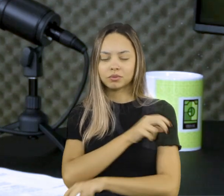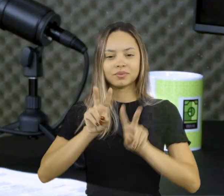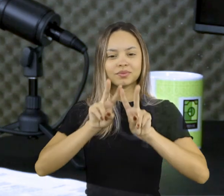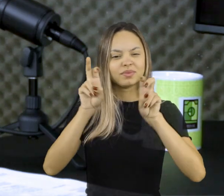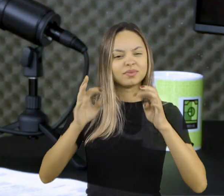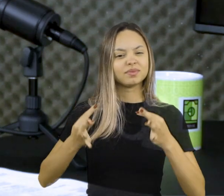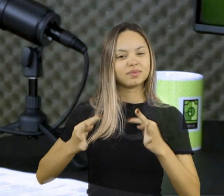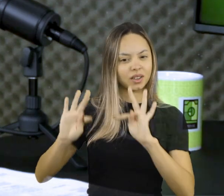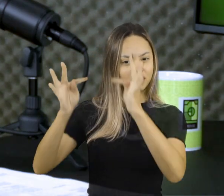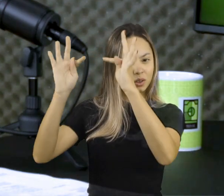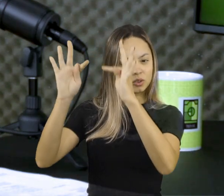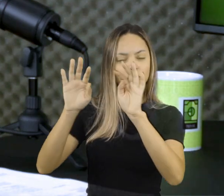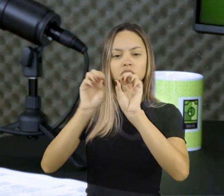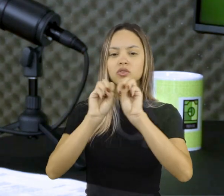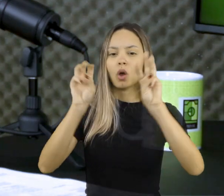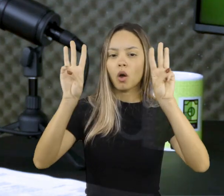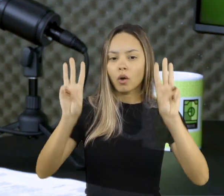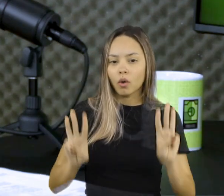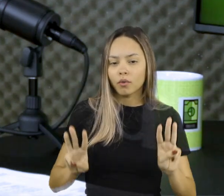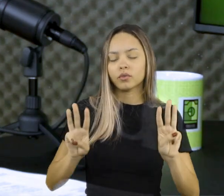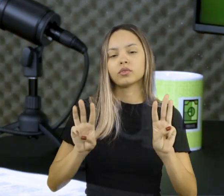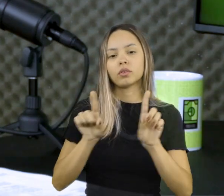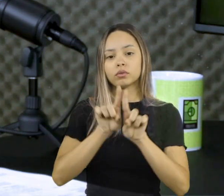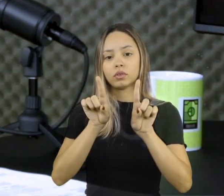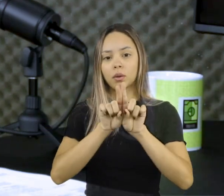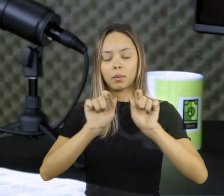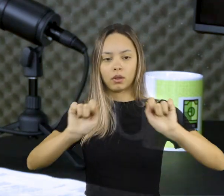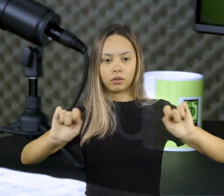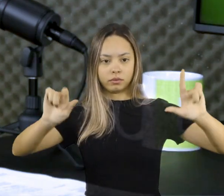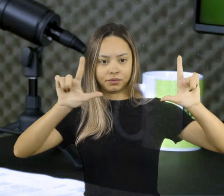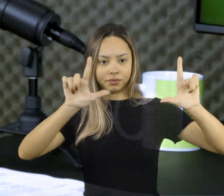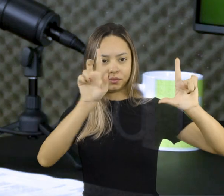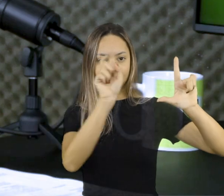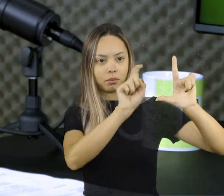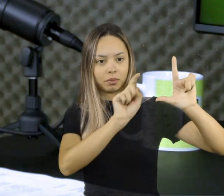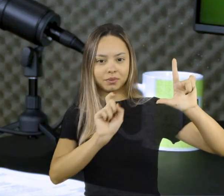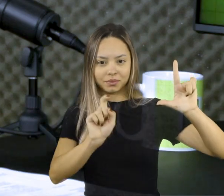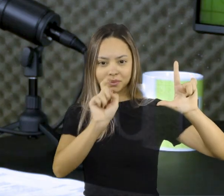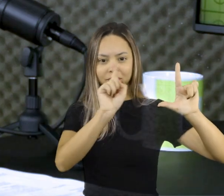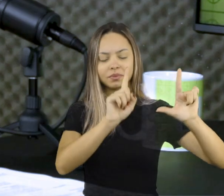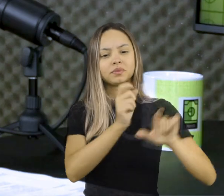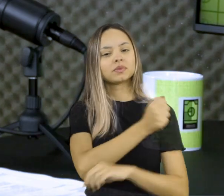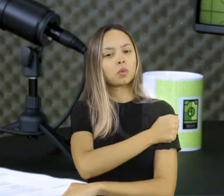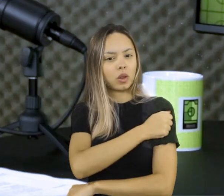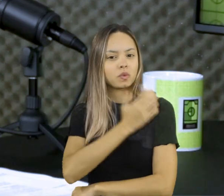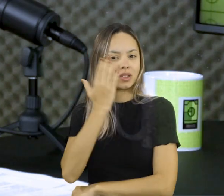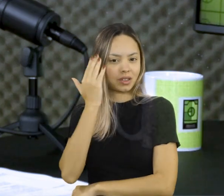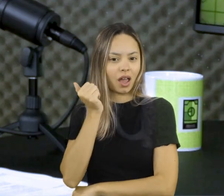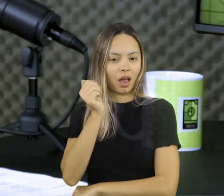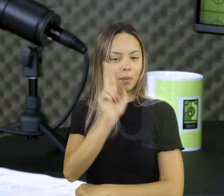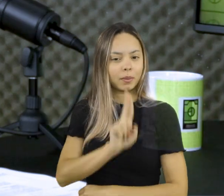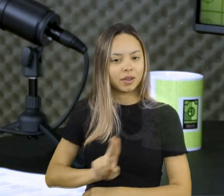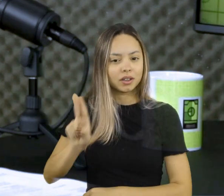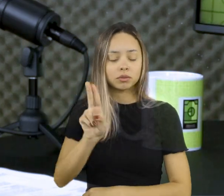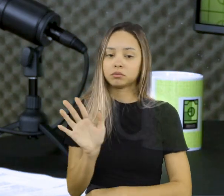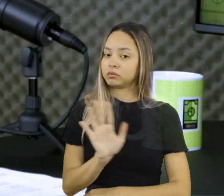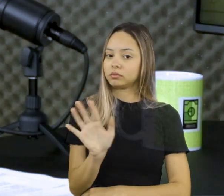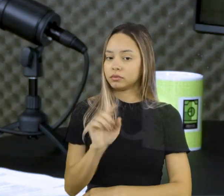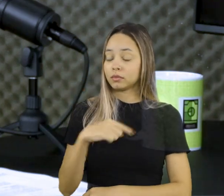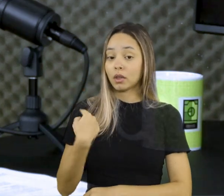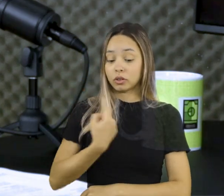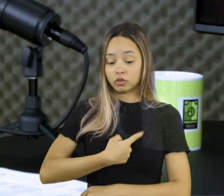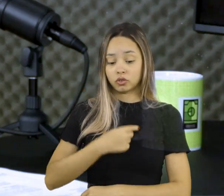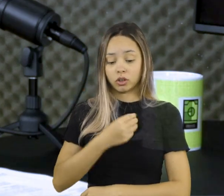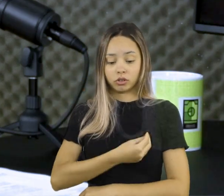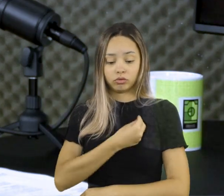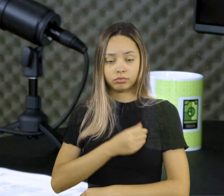tecnologia, software, leitores de tela. Esse estudante sabe mexer? Não. Nós do AE temos que